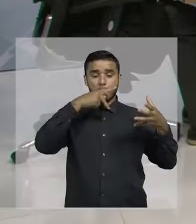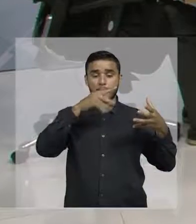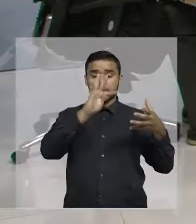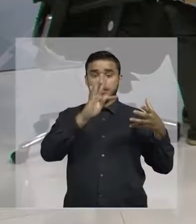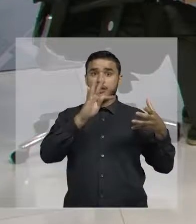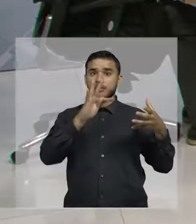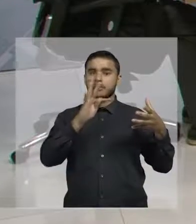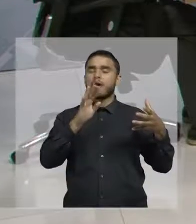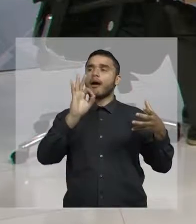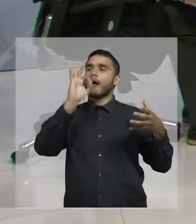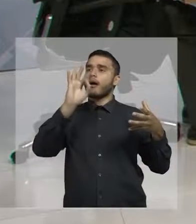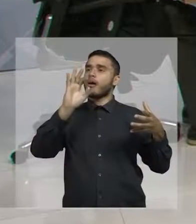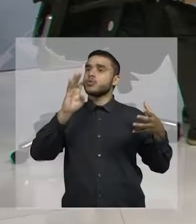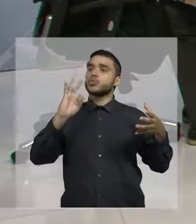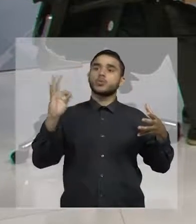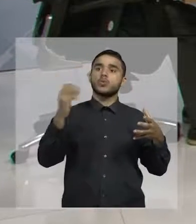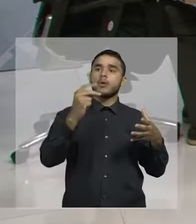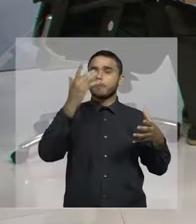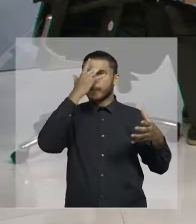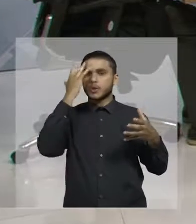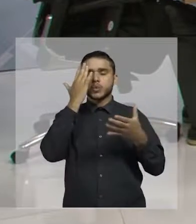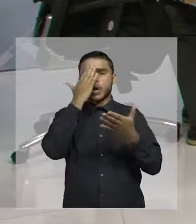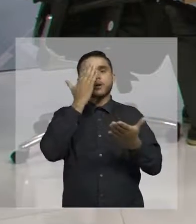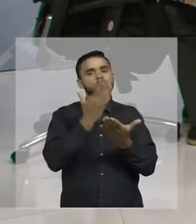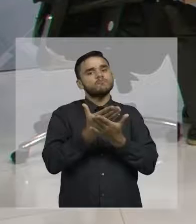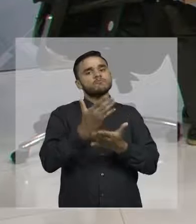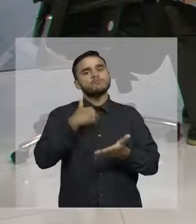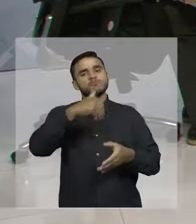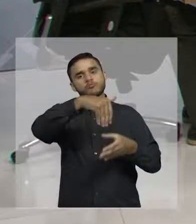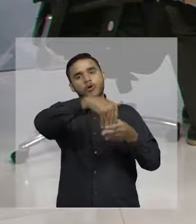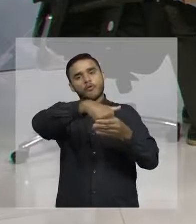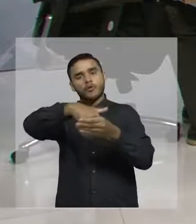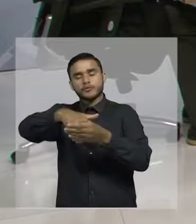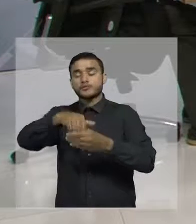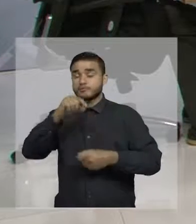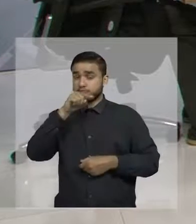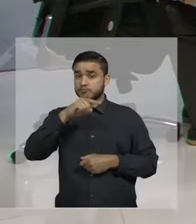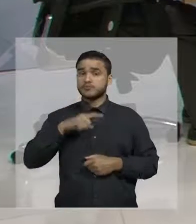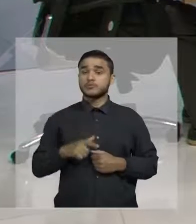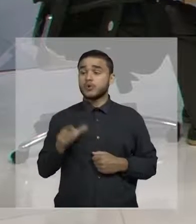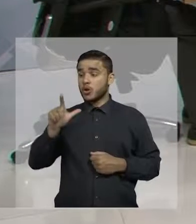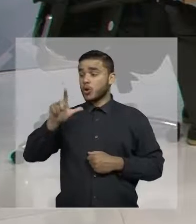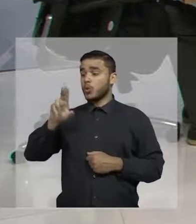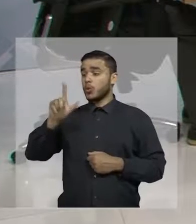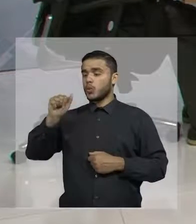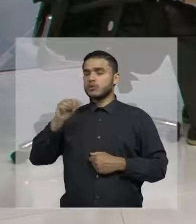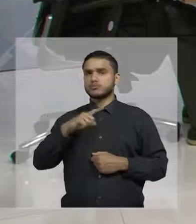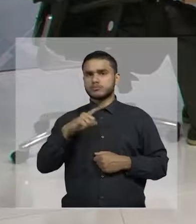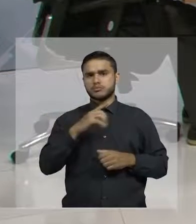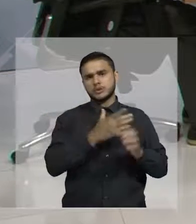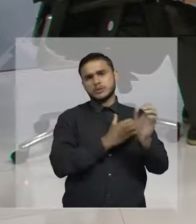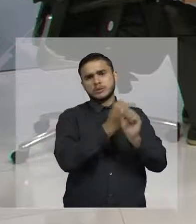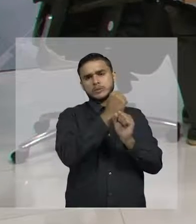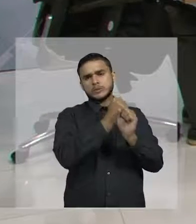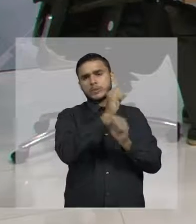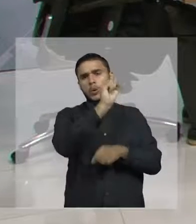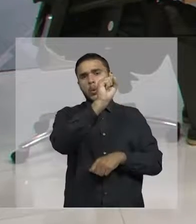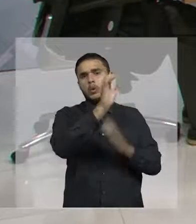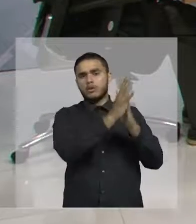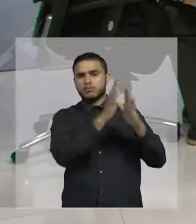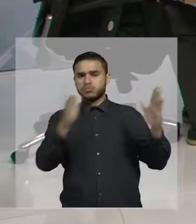próprio Partido dos Trabalhadores. O fato do ex-presidente Lula ter governado o país durante um